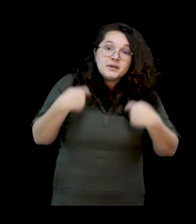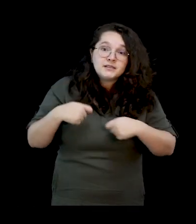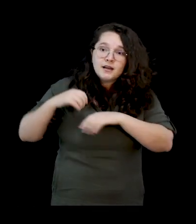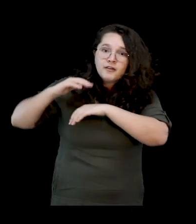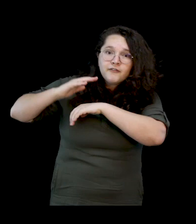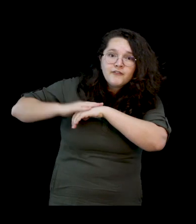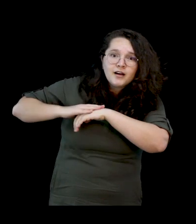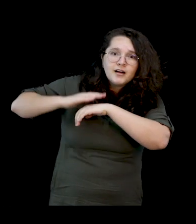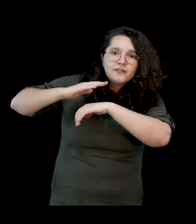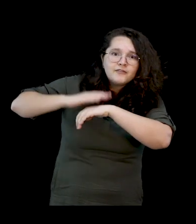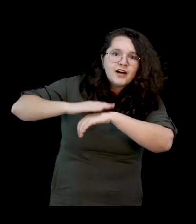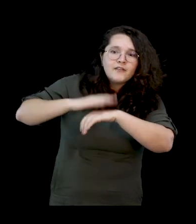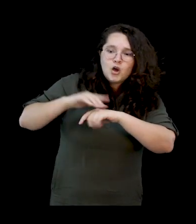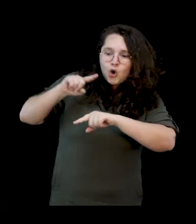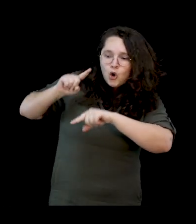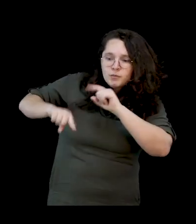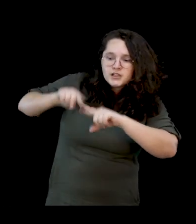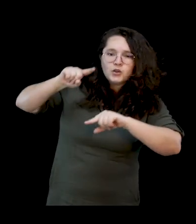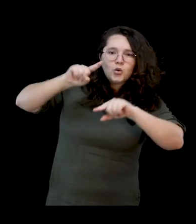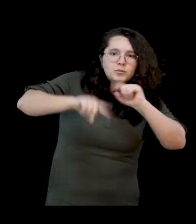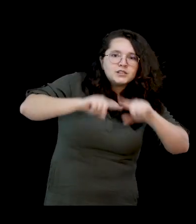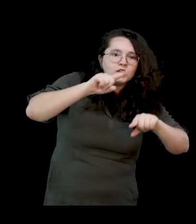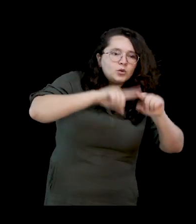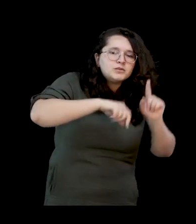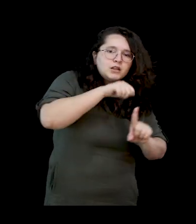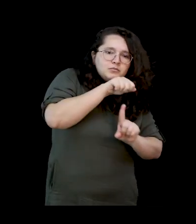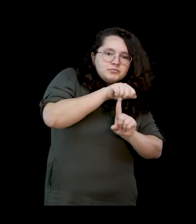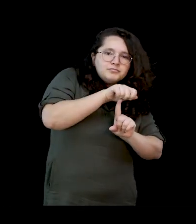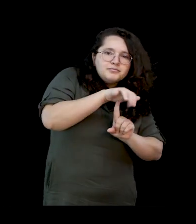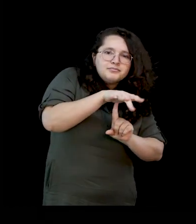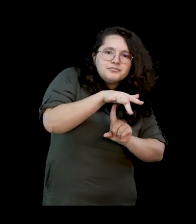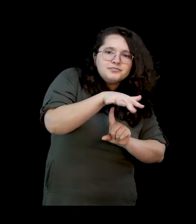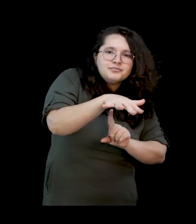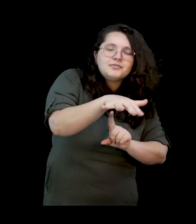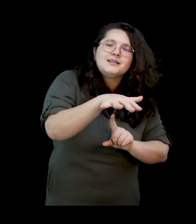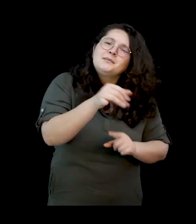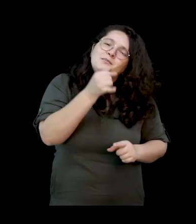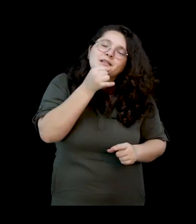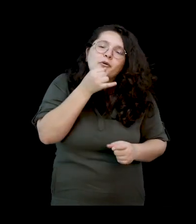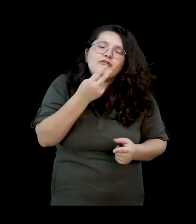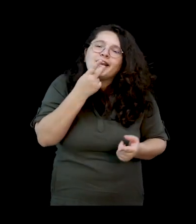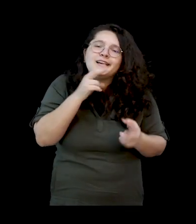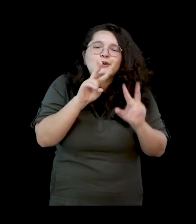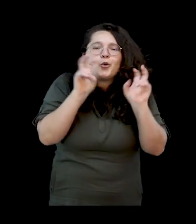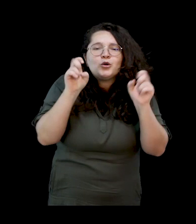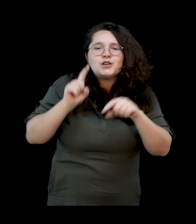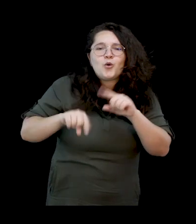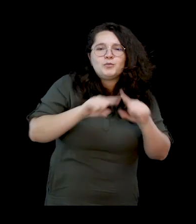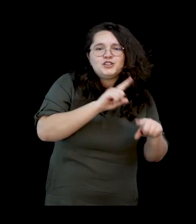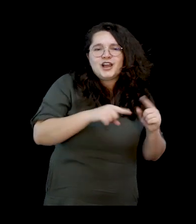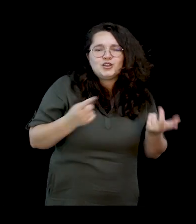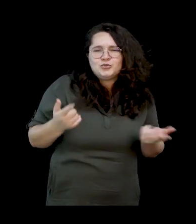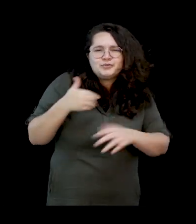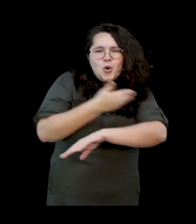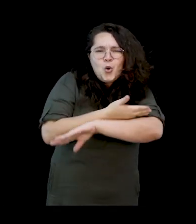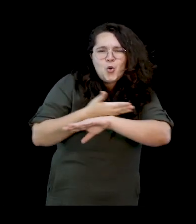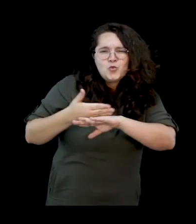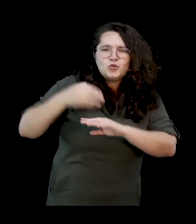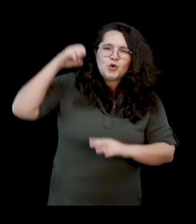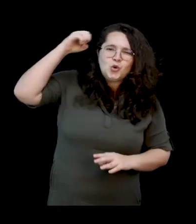reprodução, à multiplicação desses objetos. Eu dei alguns exemplos banais aqui, de luz, etc. e tal, mas há também uma lógica